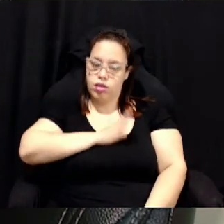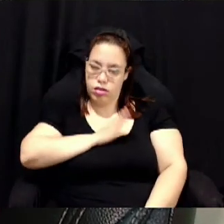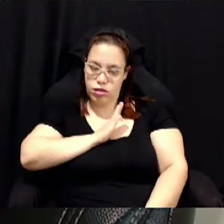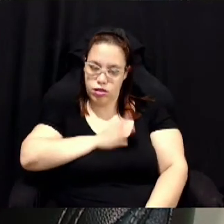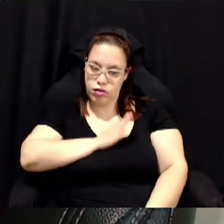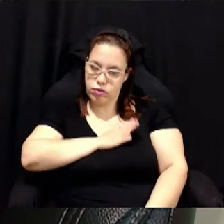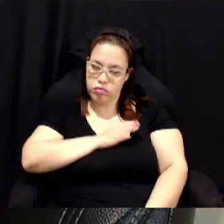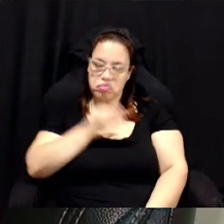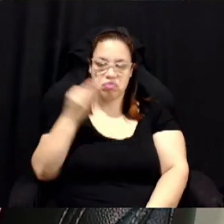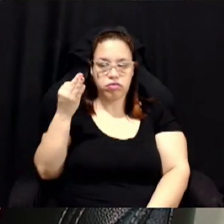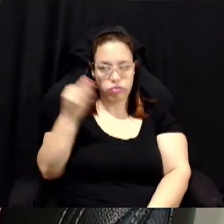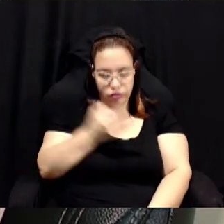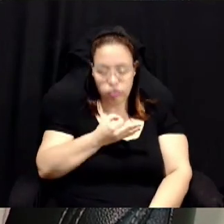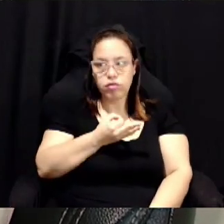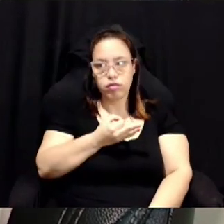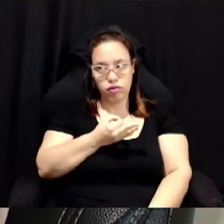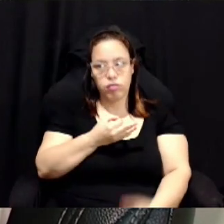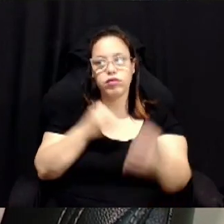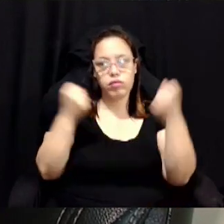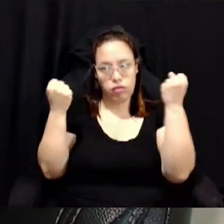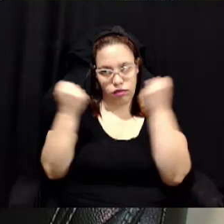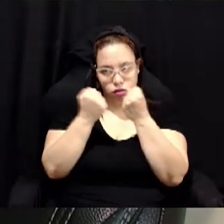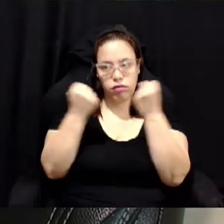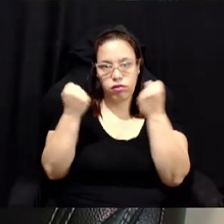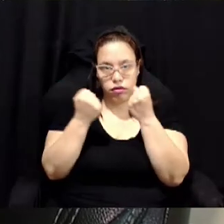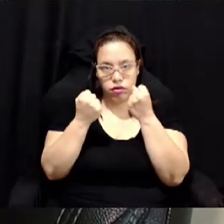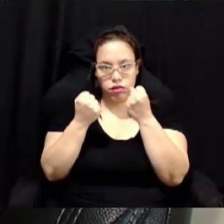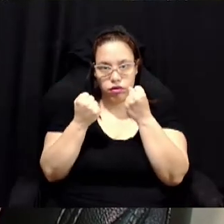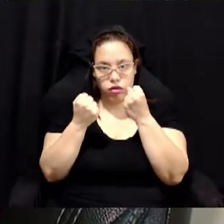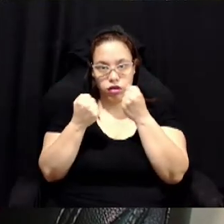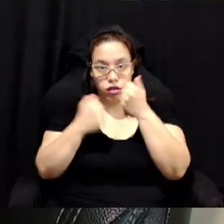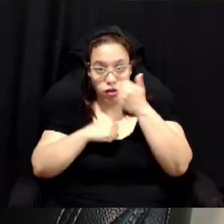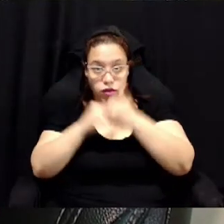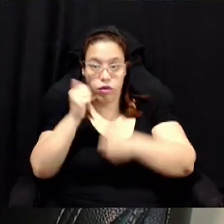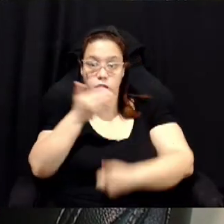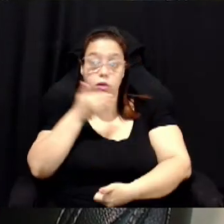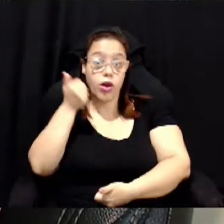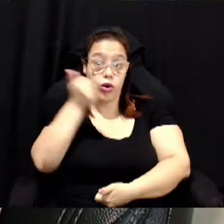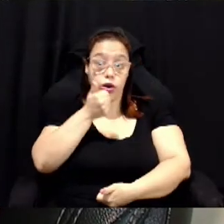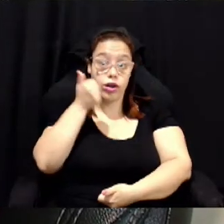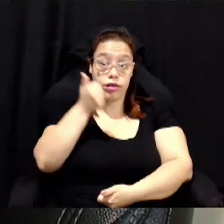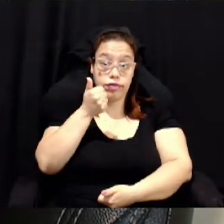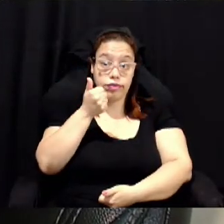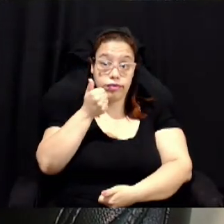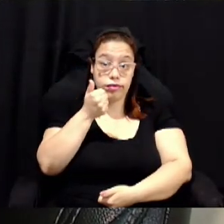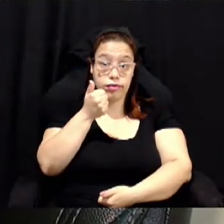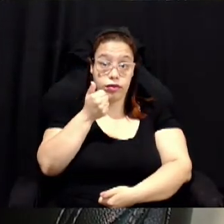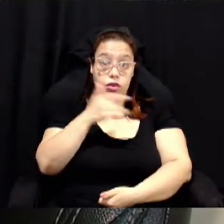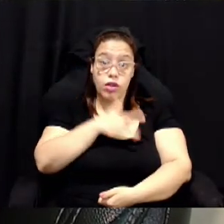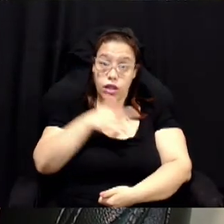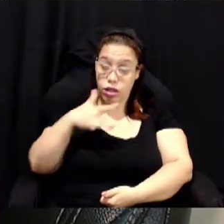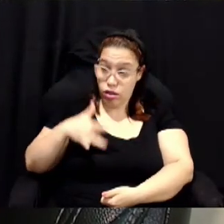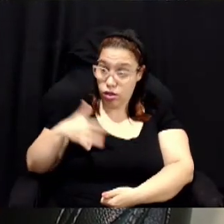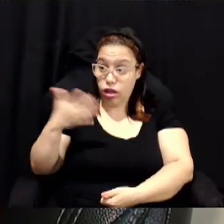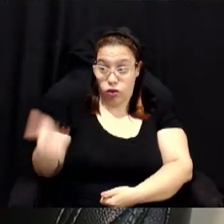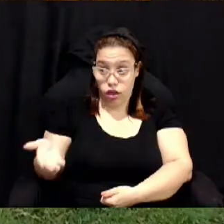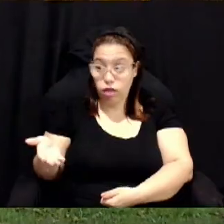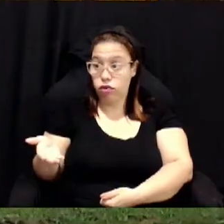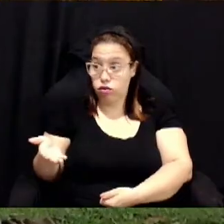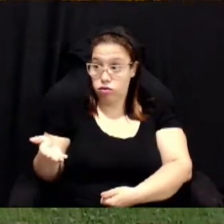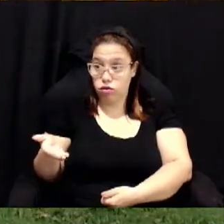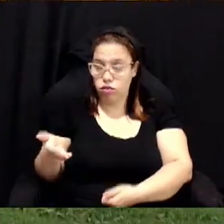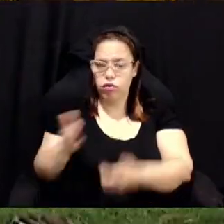boa condição física. O esporte vai melhorar ainda mais, mas ele tem que ter um animal que está saudável, em condição, tem que ser aprovado,